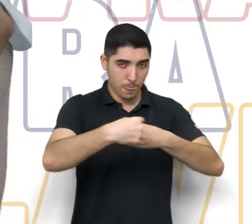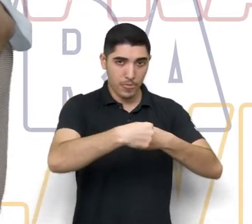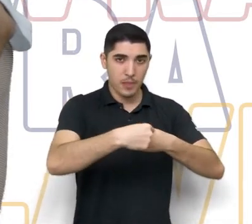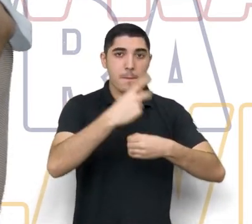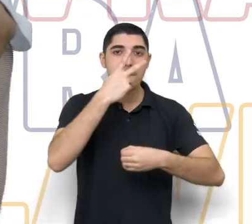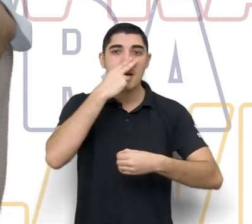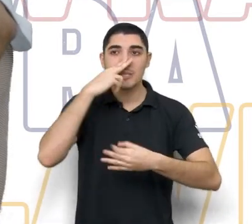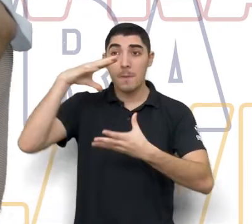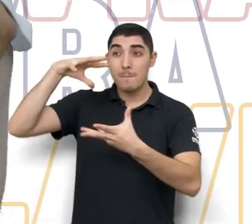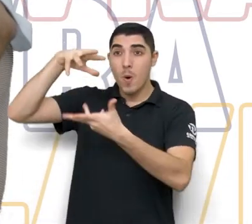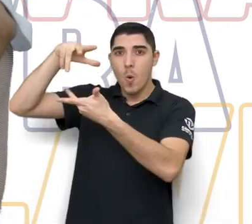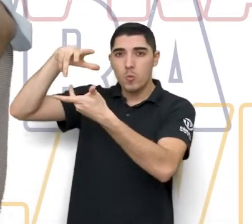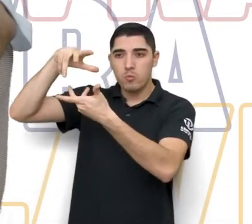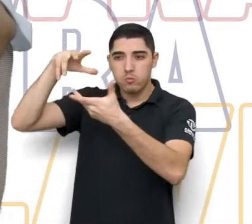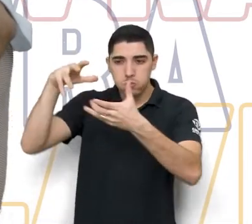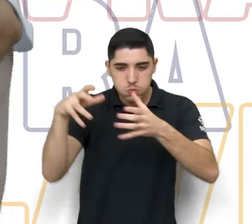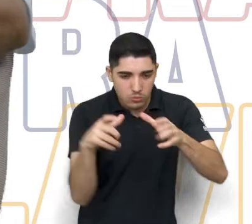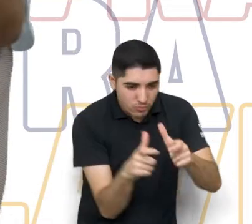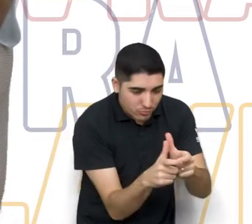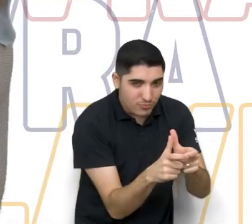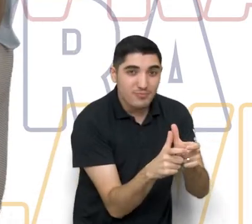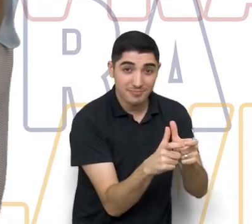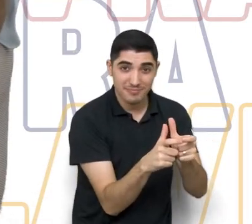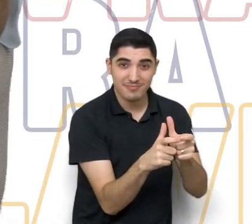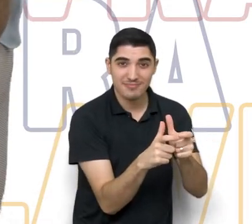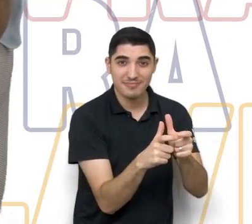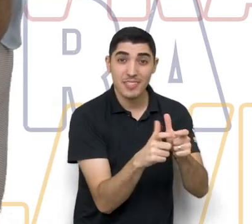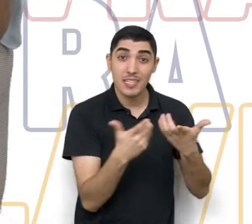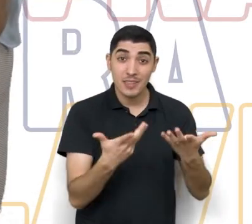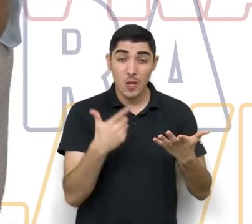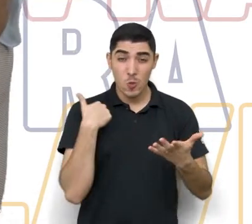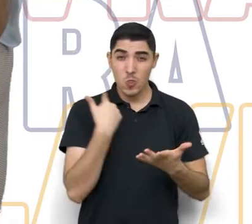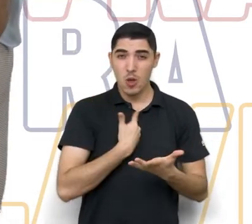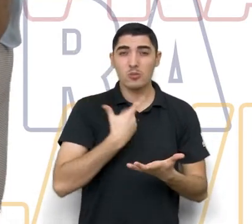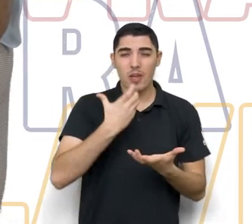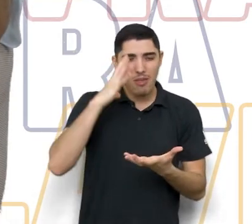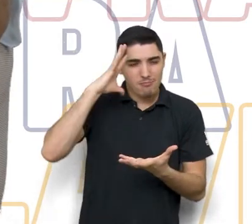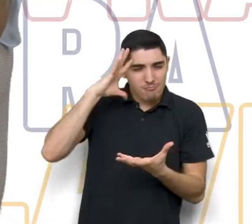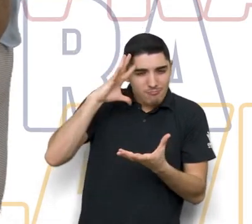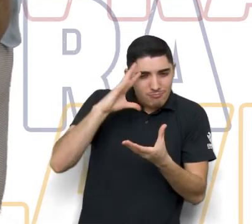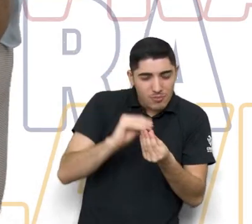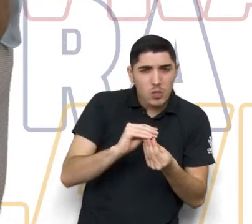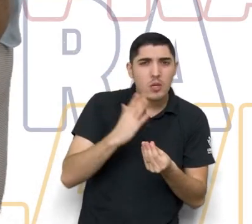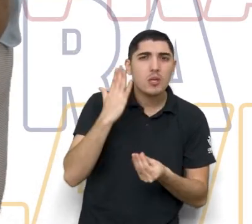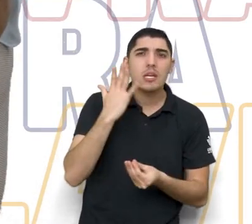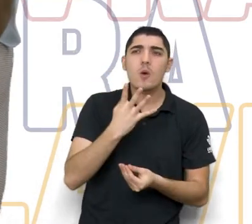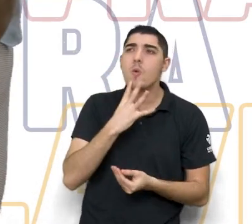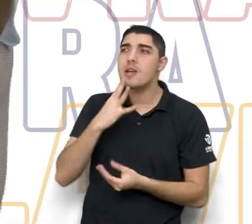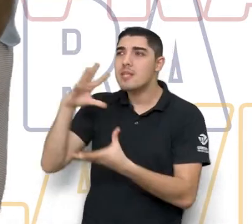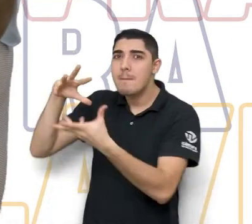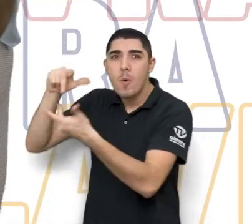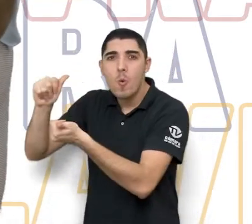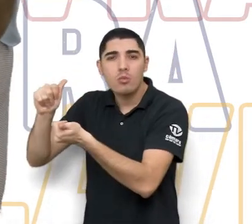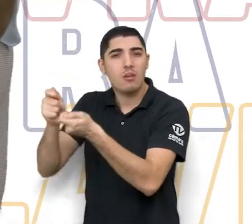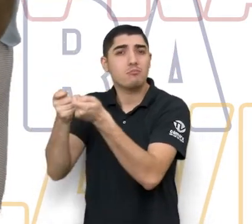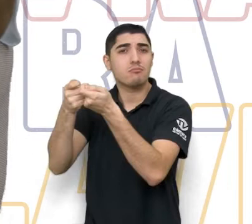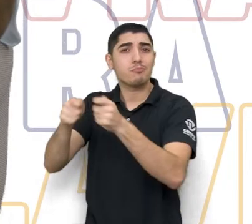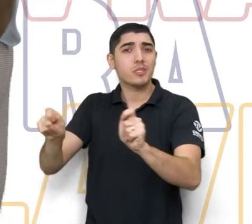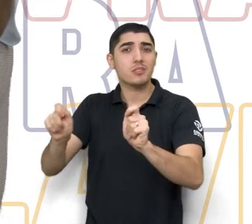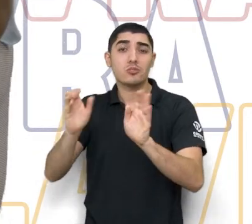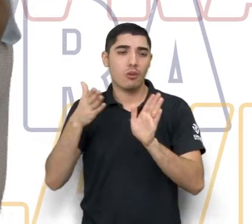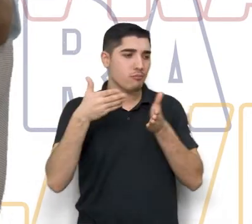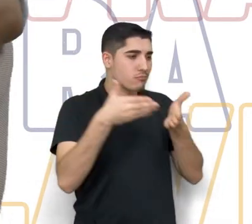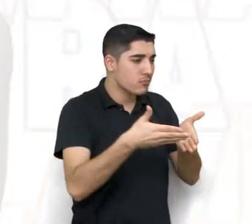do mundo. Então, tudo que a gente deseja compreender do mundo, a gente encontra no